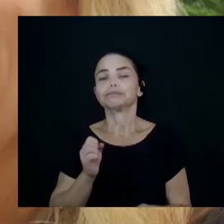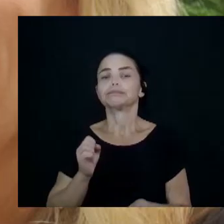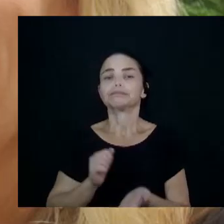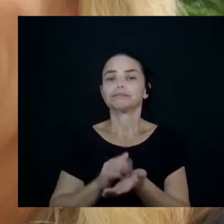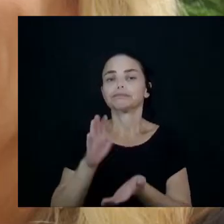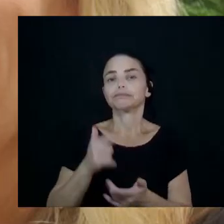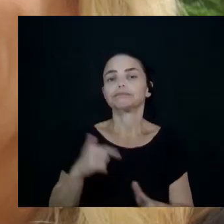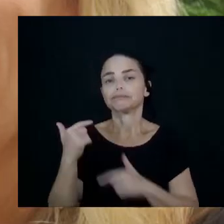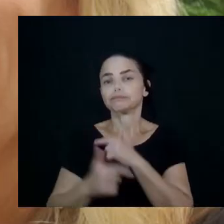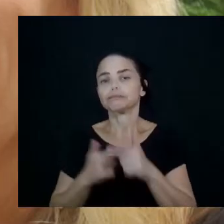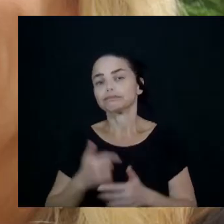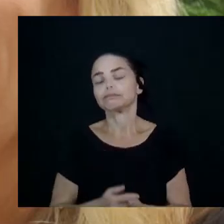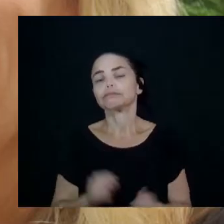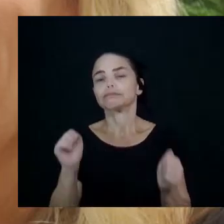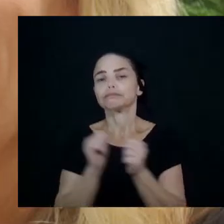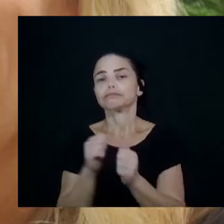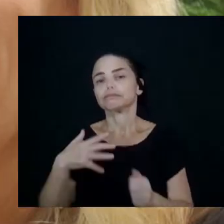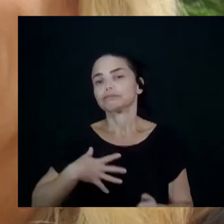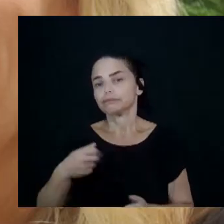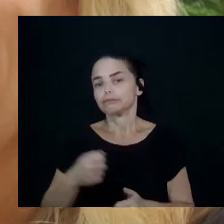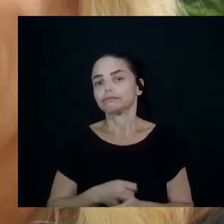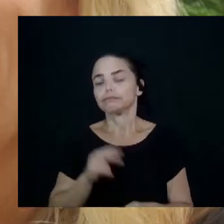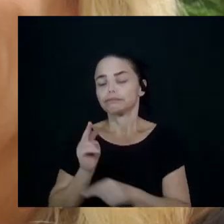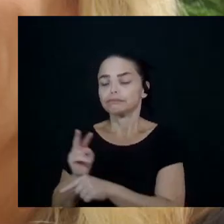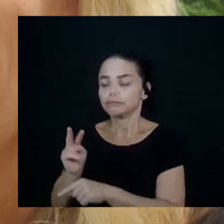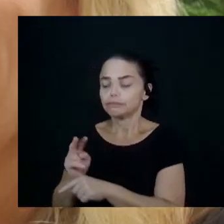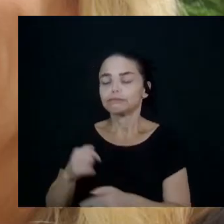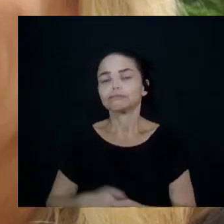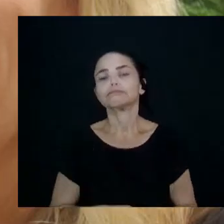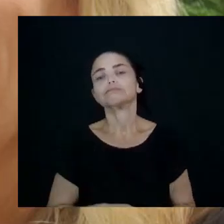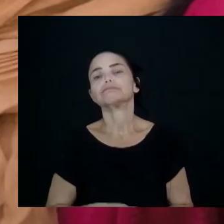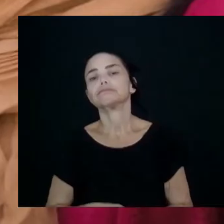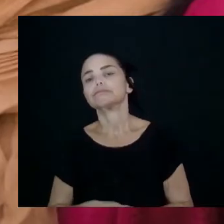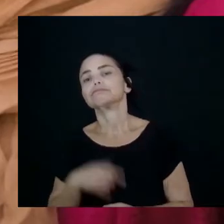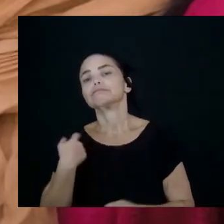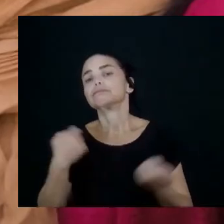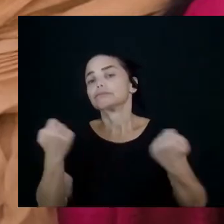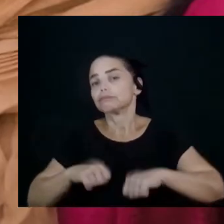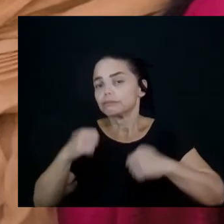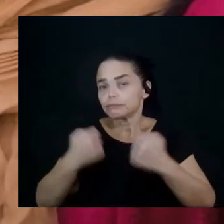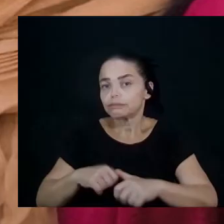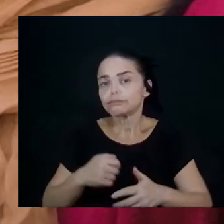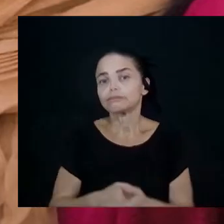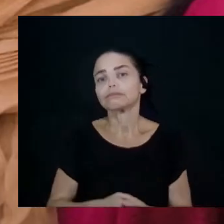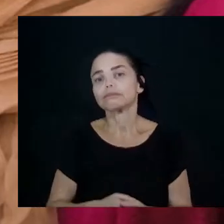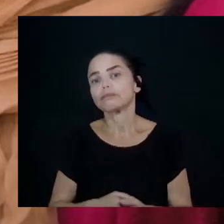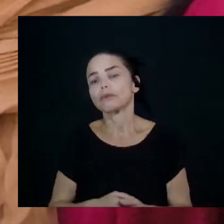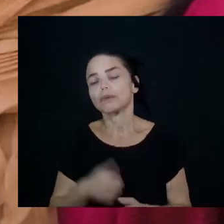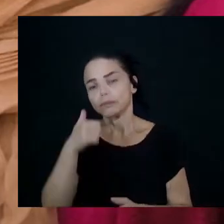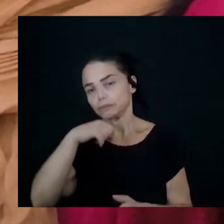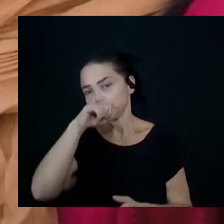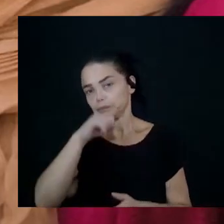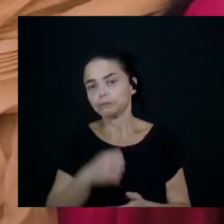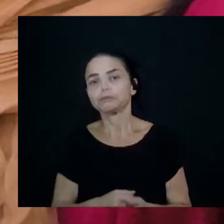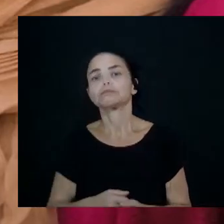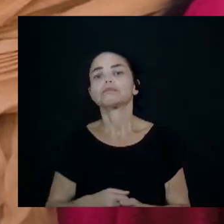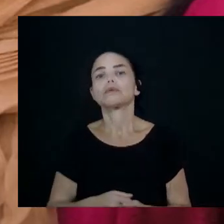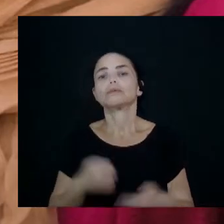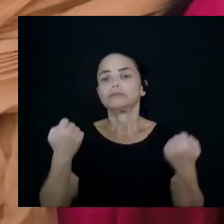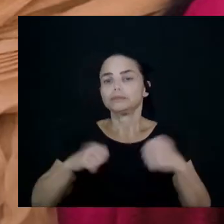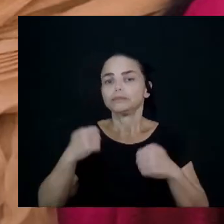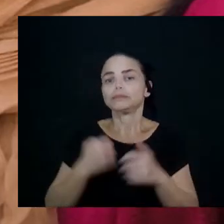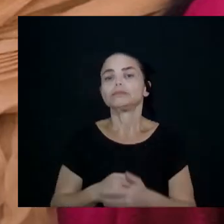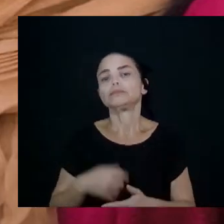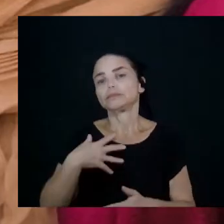ficar junto aos filhos, né? Sim. E diante, muitas vezes, de uma necessidade dela, na maternidade dela, algo que ela precisava para os filhos, não encontrou